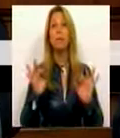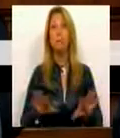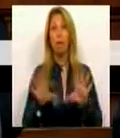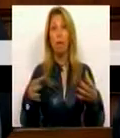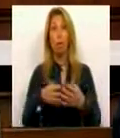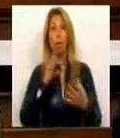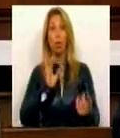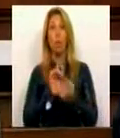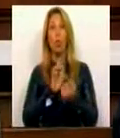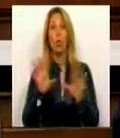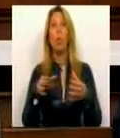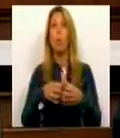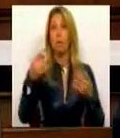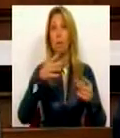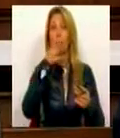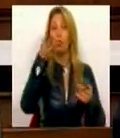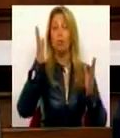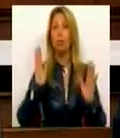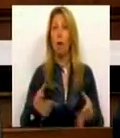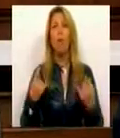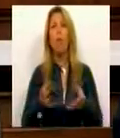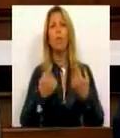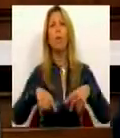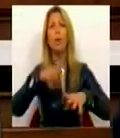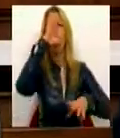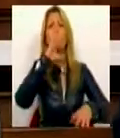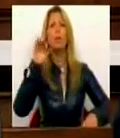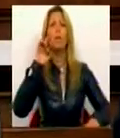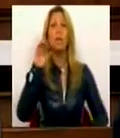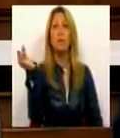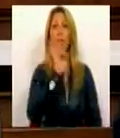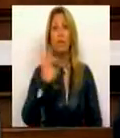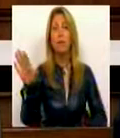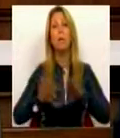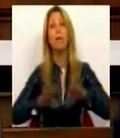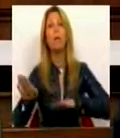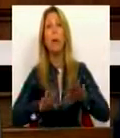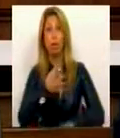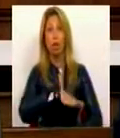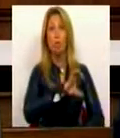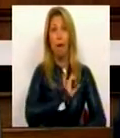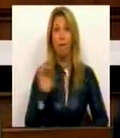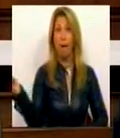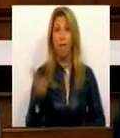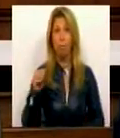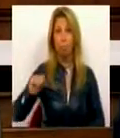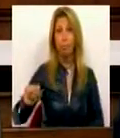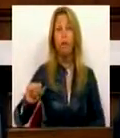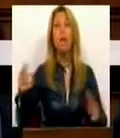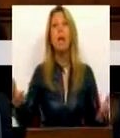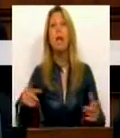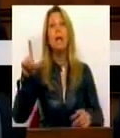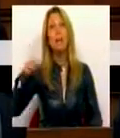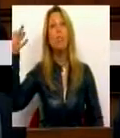teve lugar uma reunião com os ministros da Defesa da França, de Itália e de Espanha, e tivemos ocasião, no